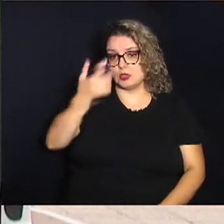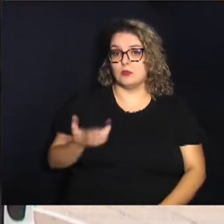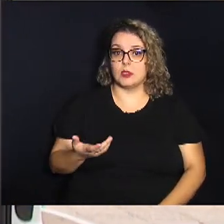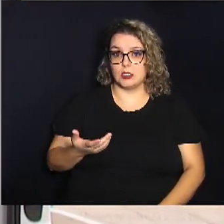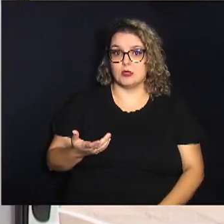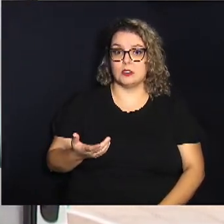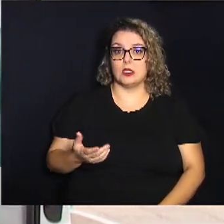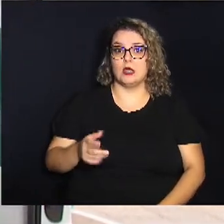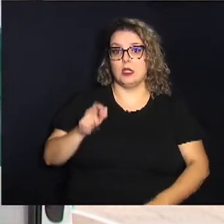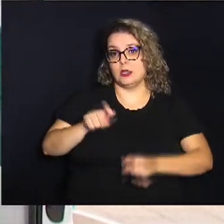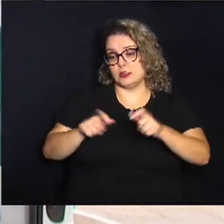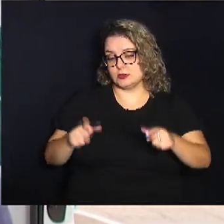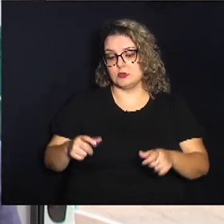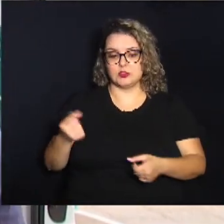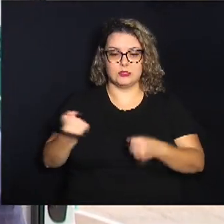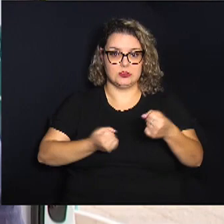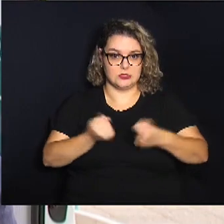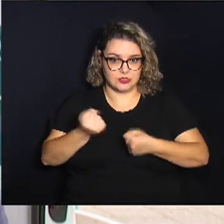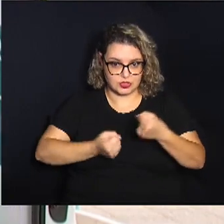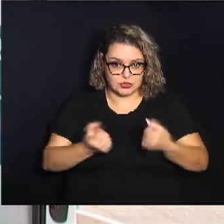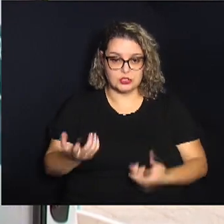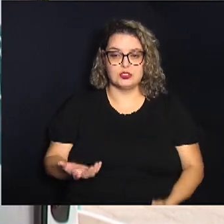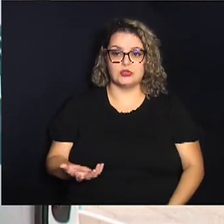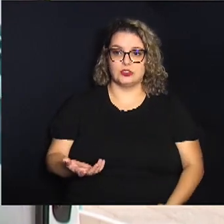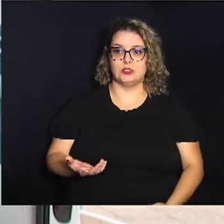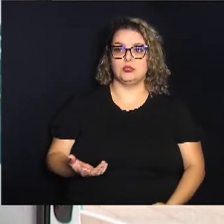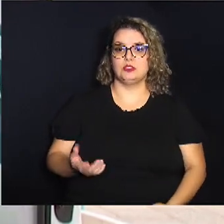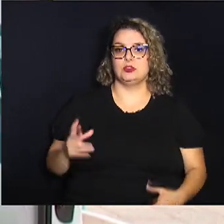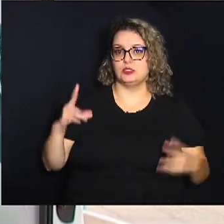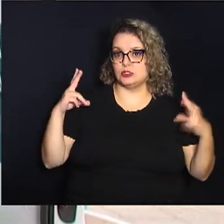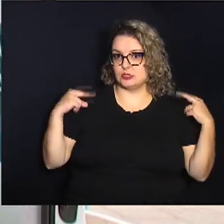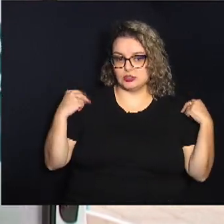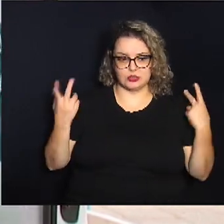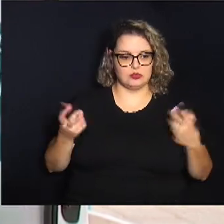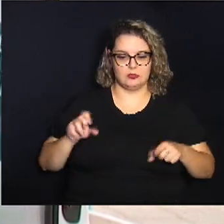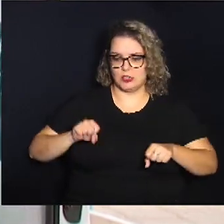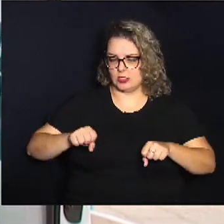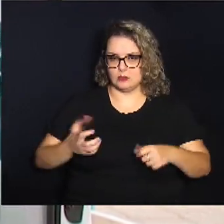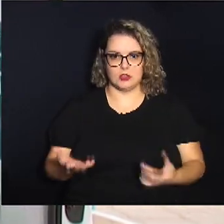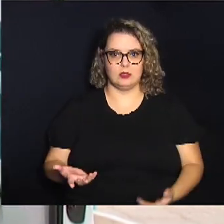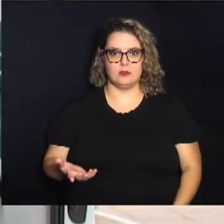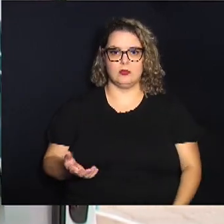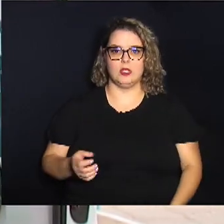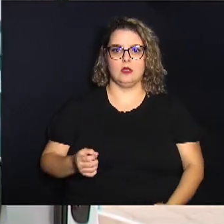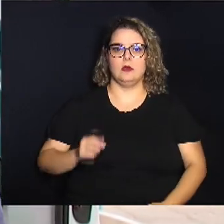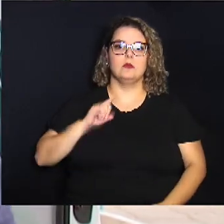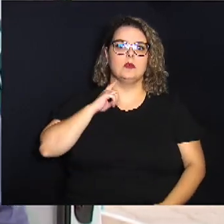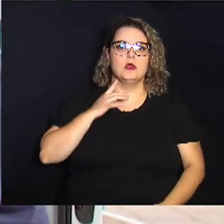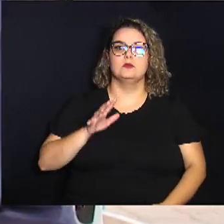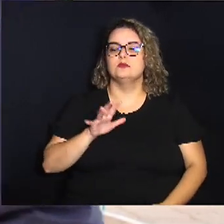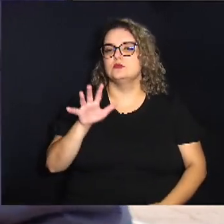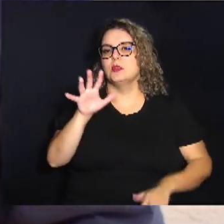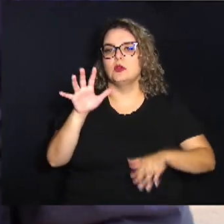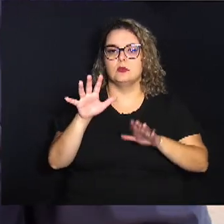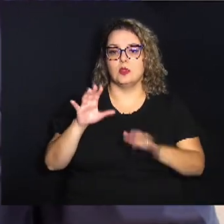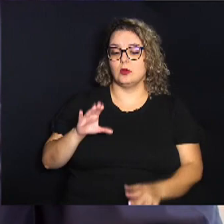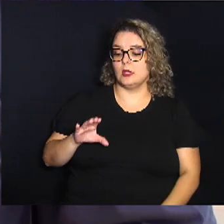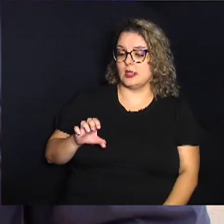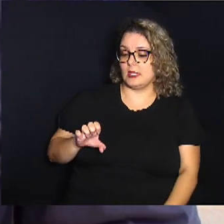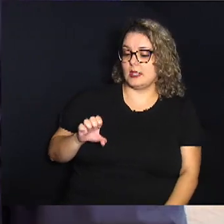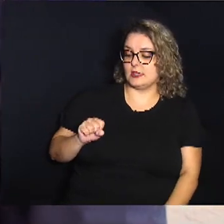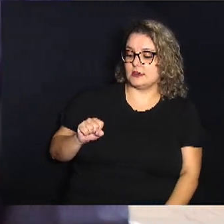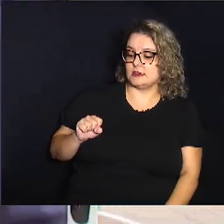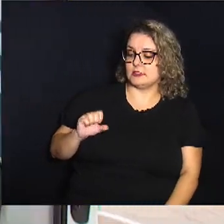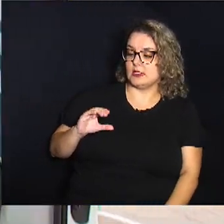condutores né, os motoristas aí de veículos sobre a emissão poluente emitido pelos escapamentos dos carros